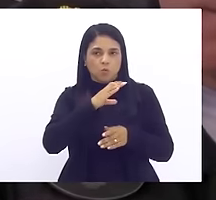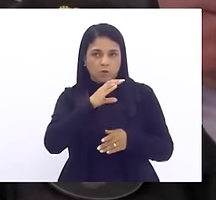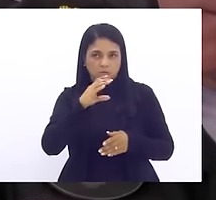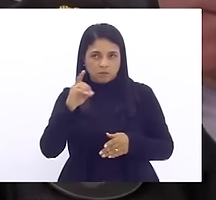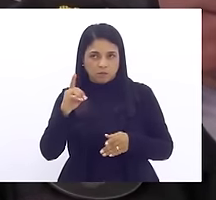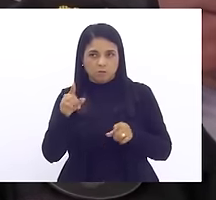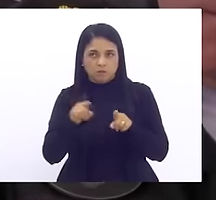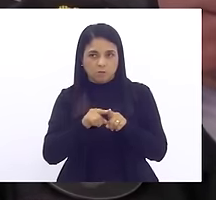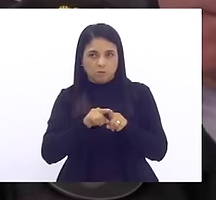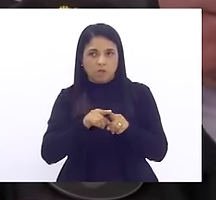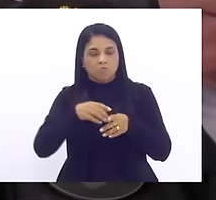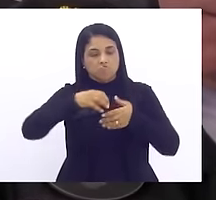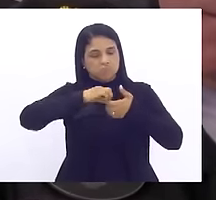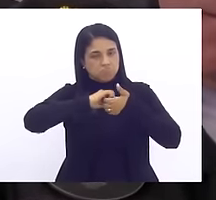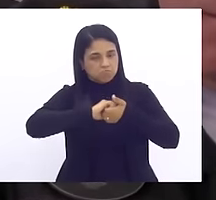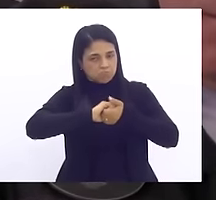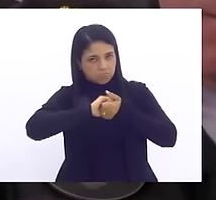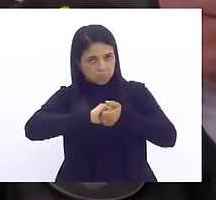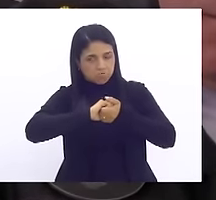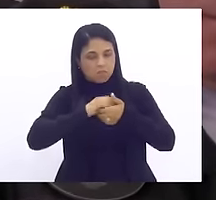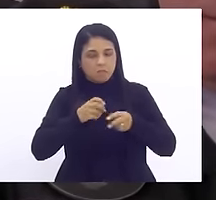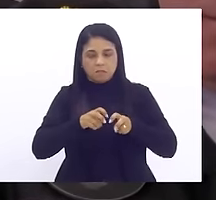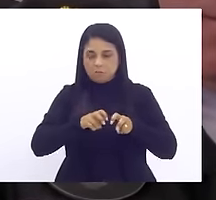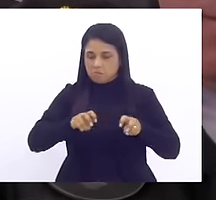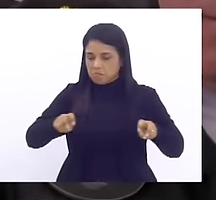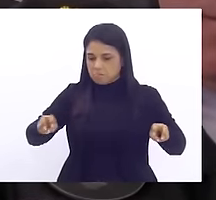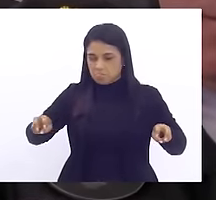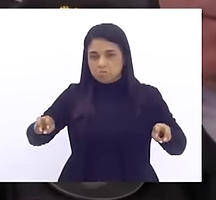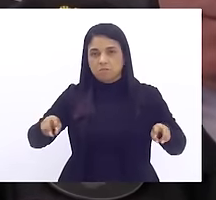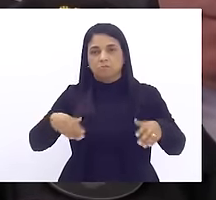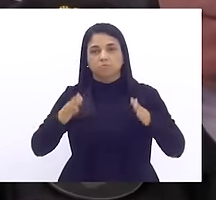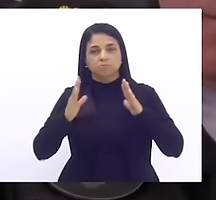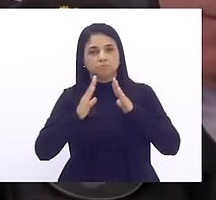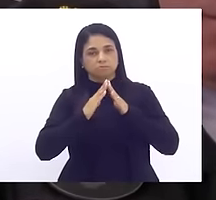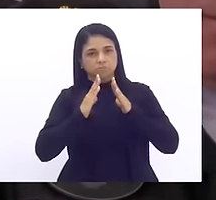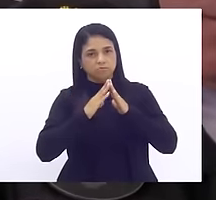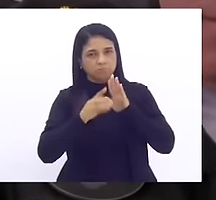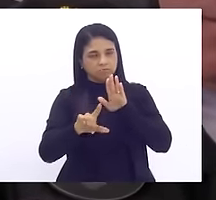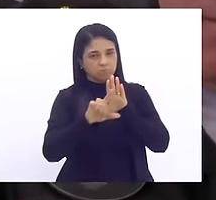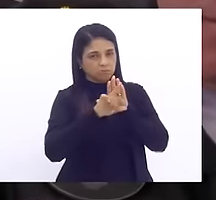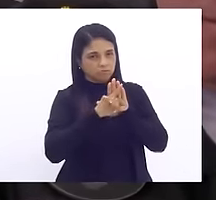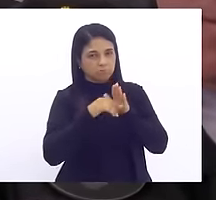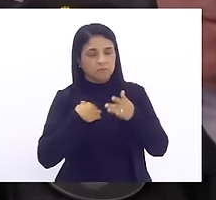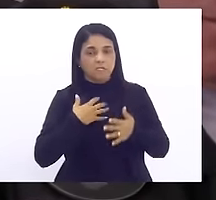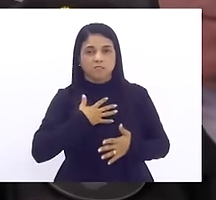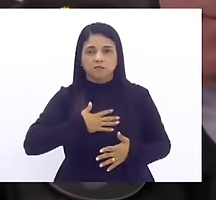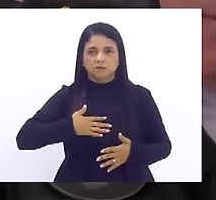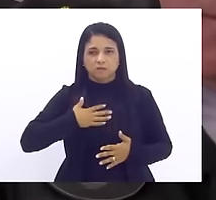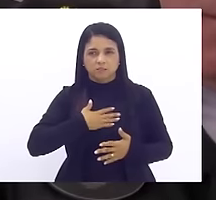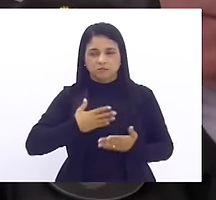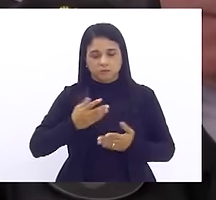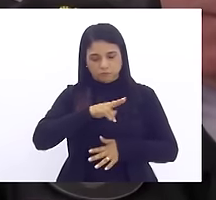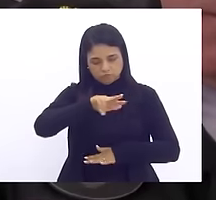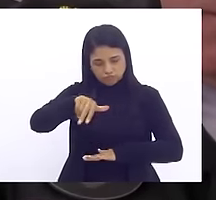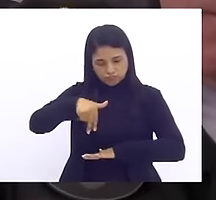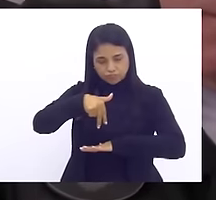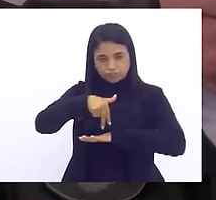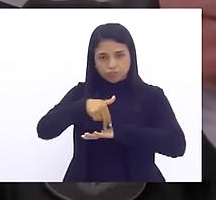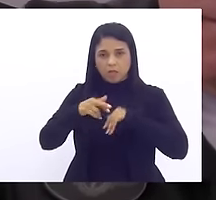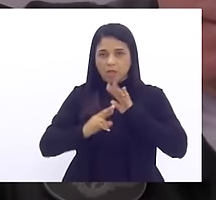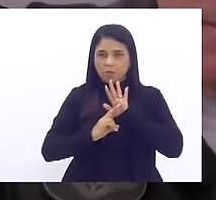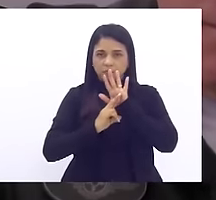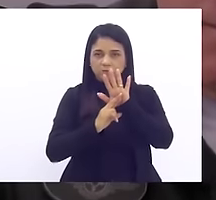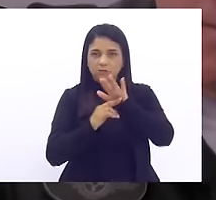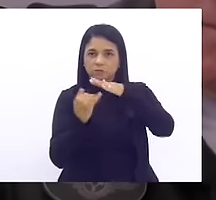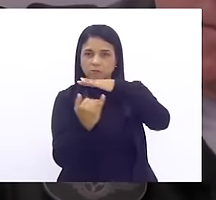estendo meus cumprimentos do Senhor aos demais membros da casa é uma grande satisfação poder estar aqui representando uma